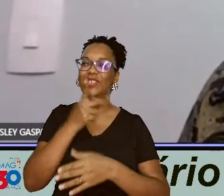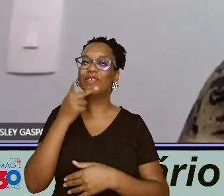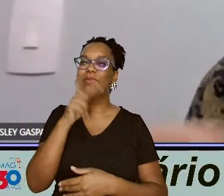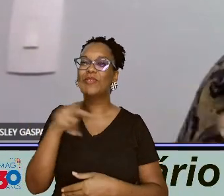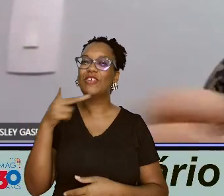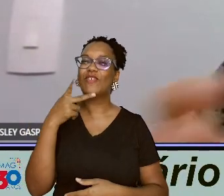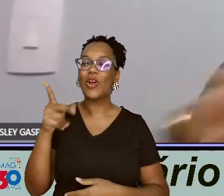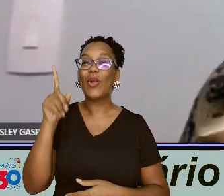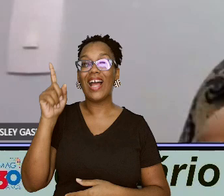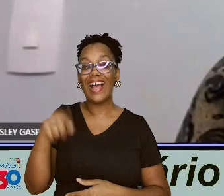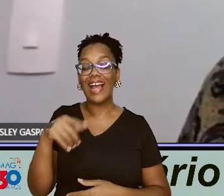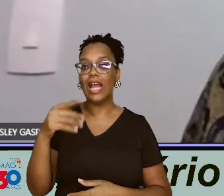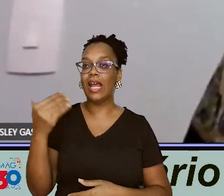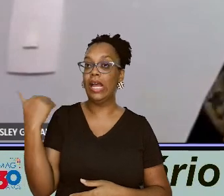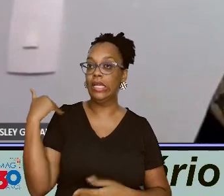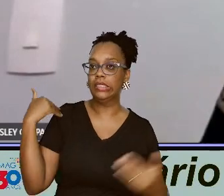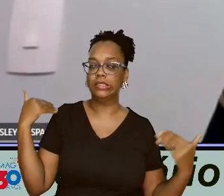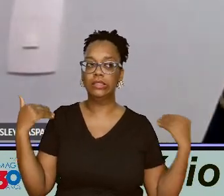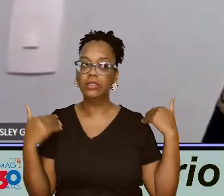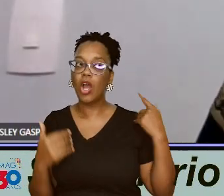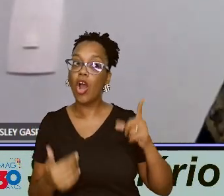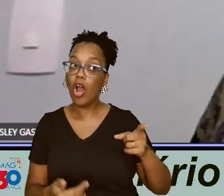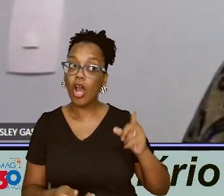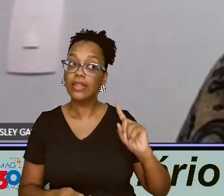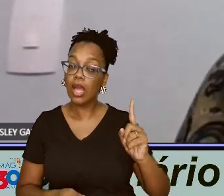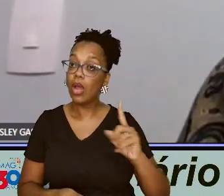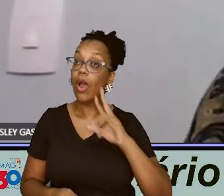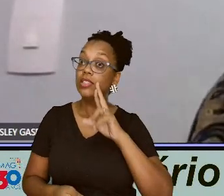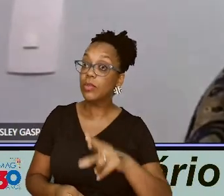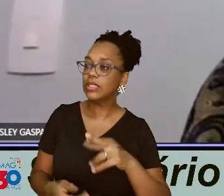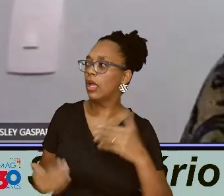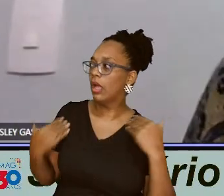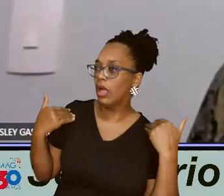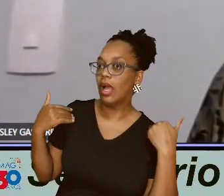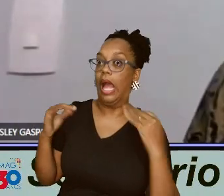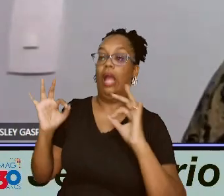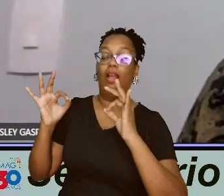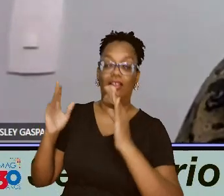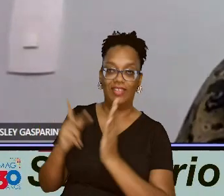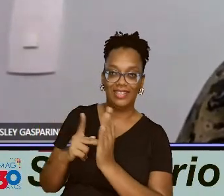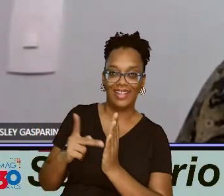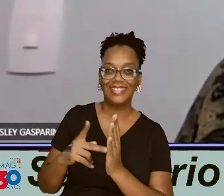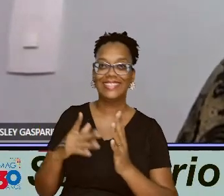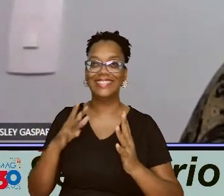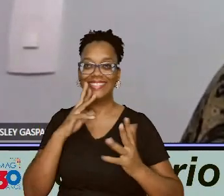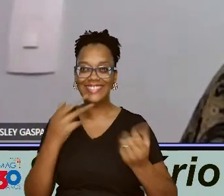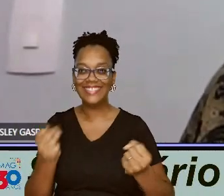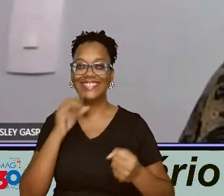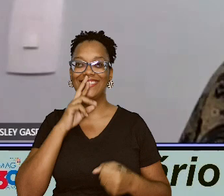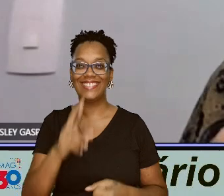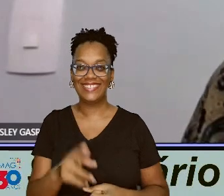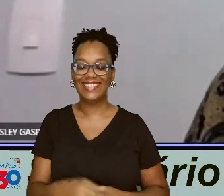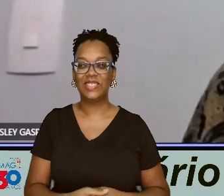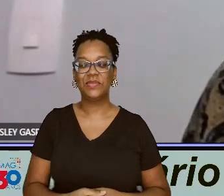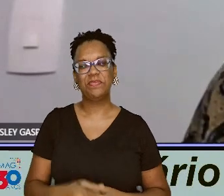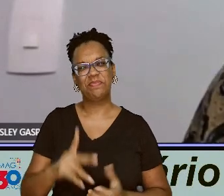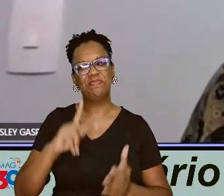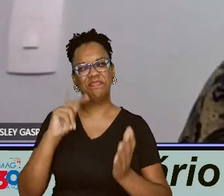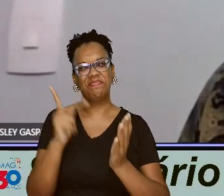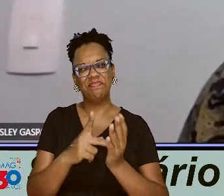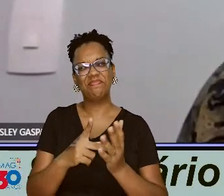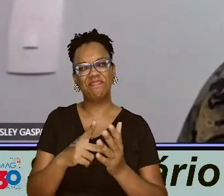chamava a gente toda hora. Não, mas olha, a gente tem que responder assim. Ah, é verdade, então vamos responder. Realmente foi